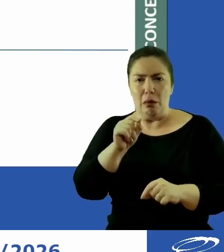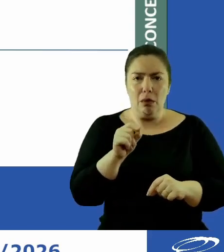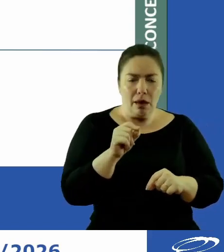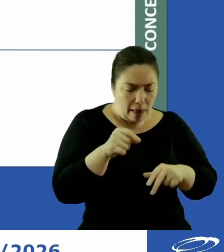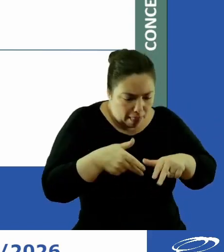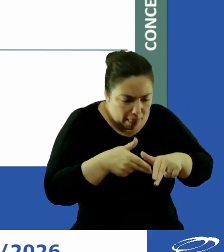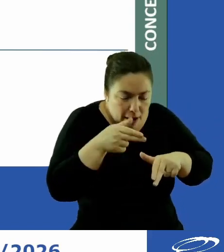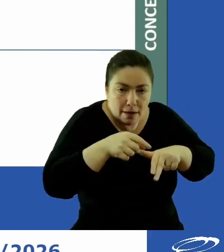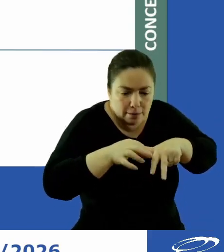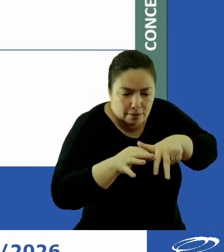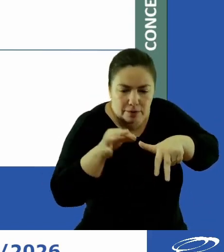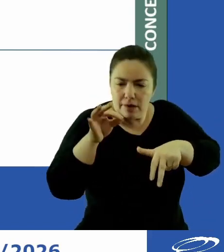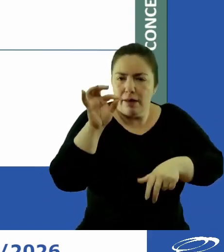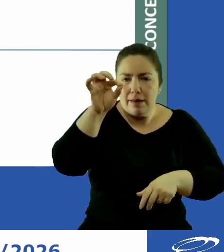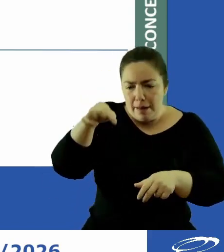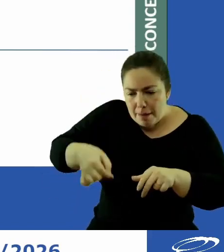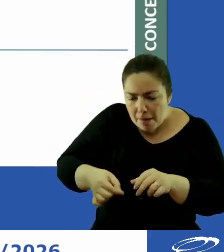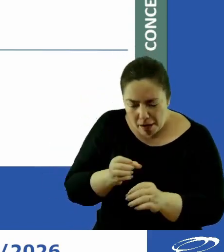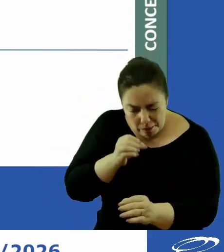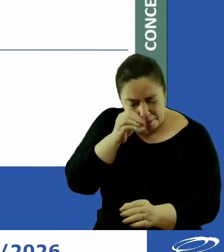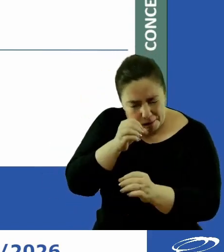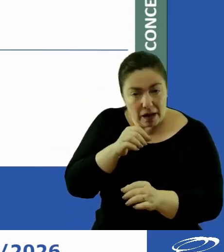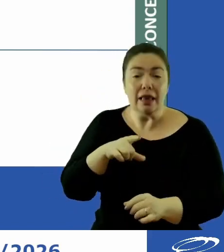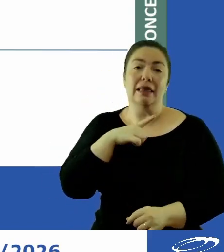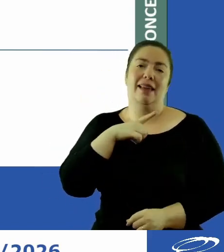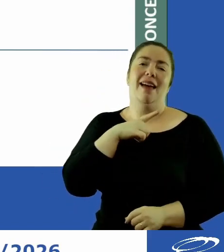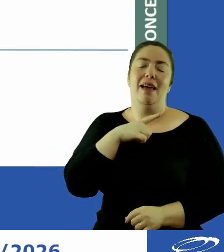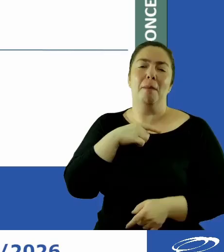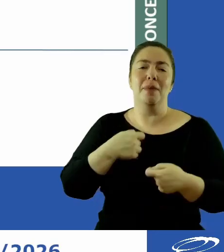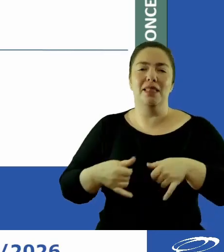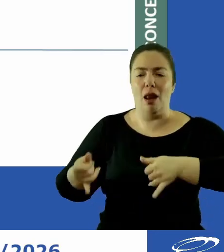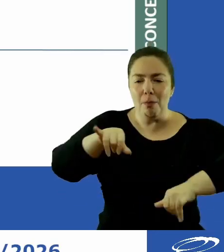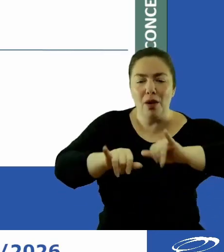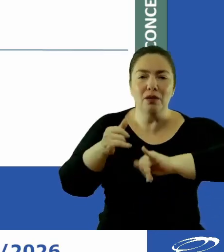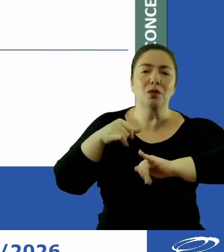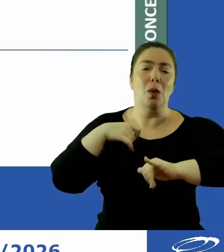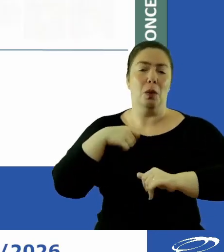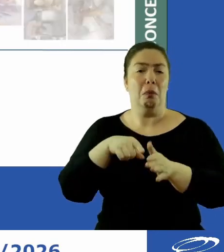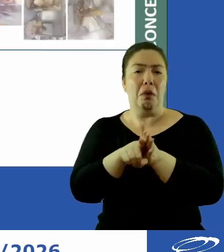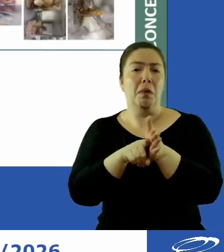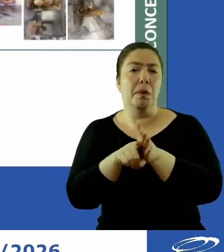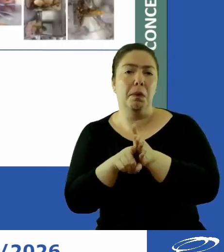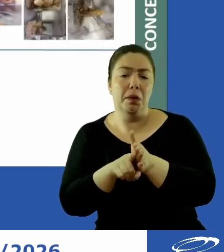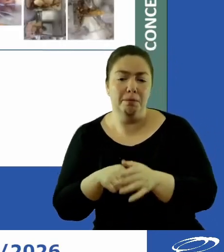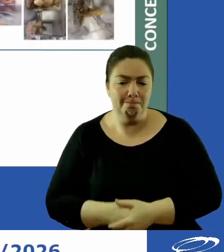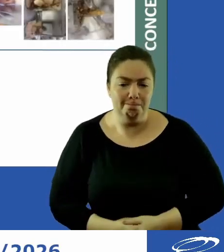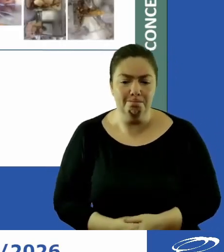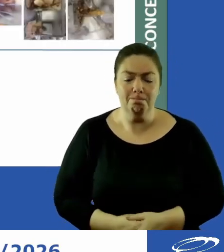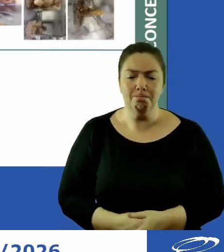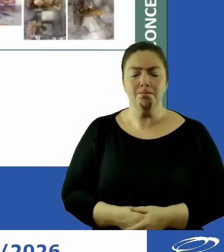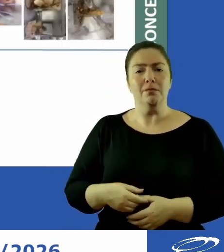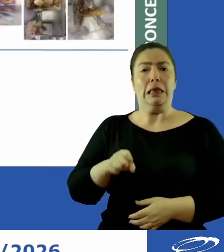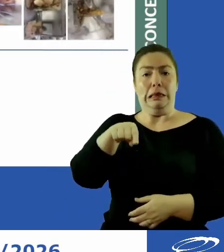e coloque numa placa ou num animal de experimentação e veja se esse micro-organismo faz uma infecção.